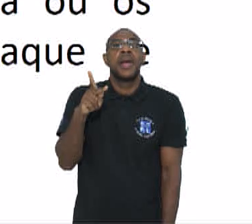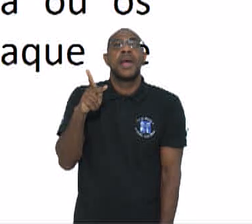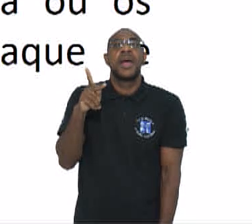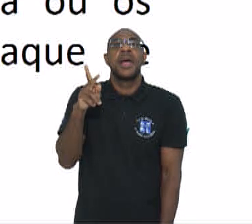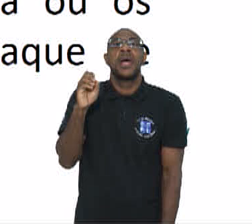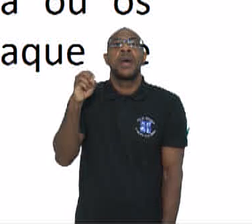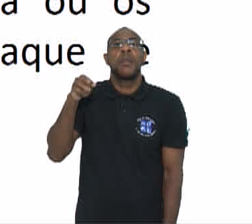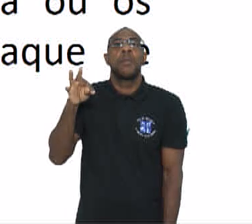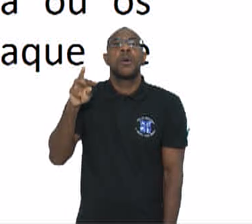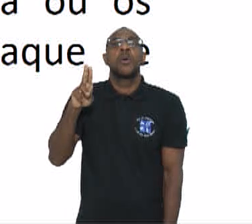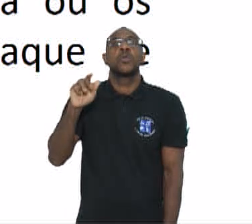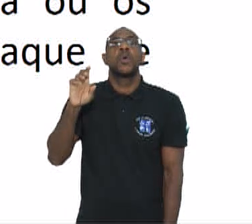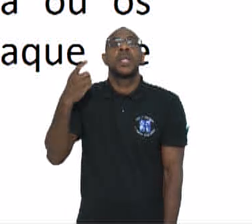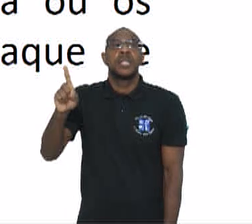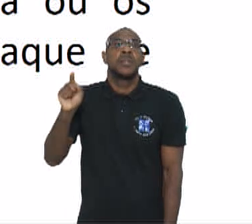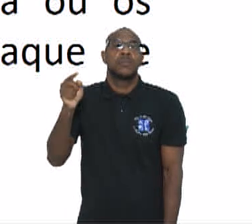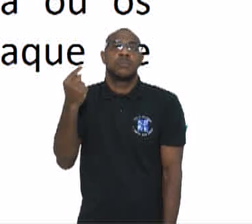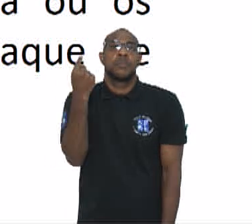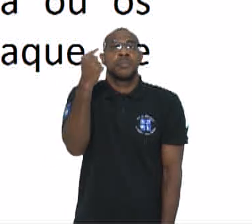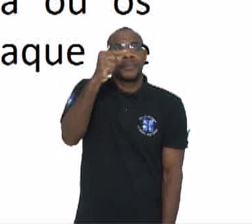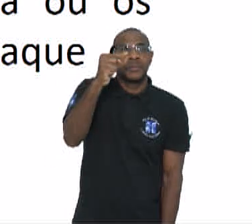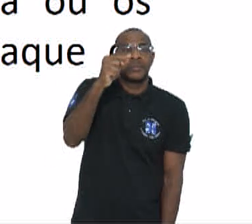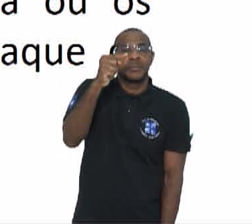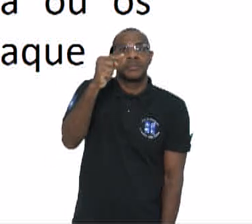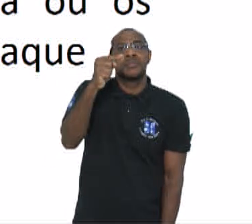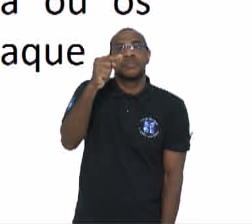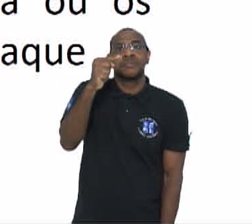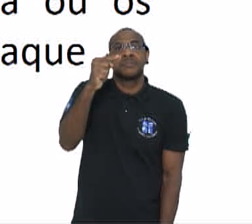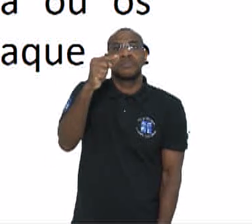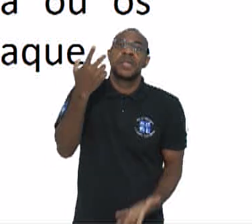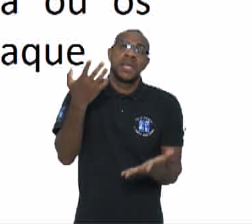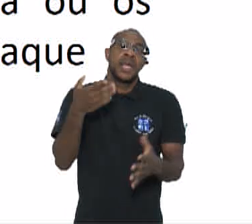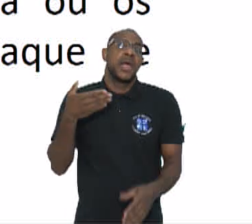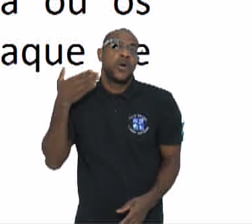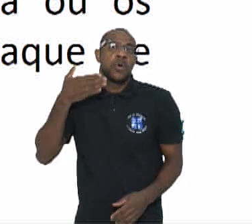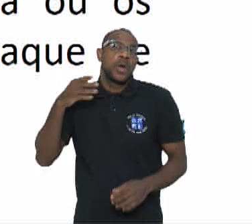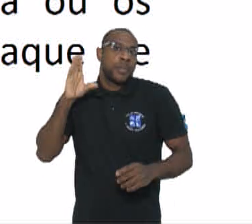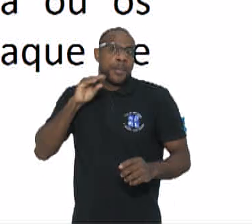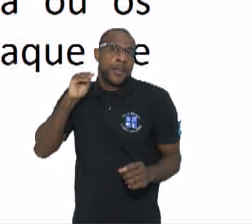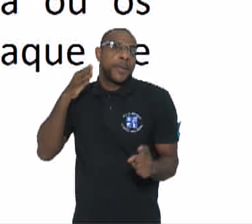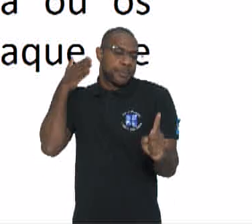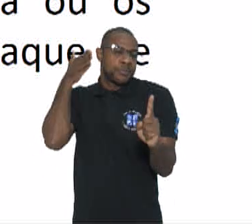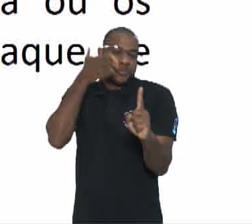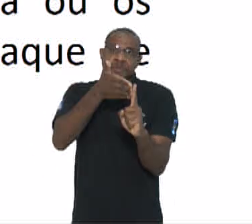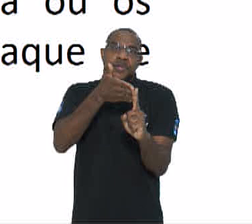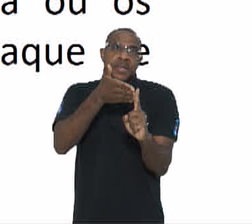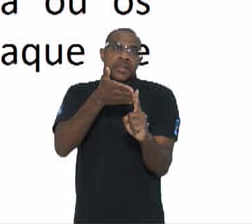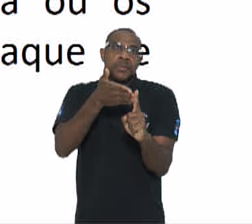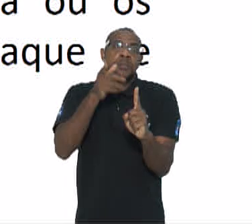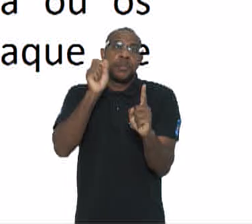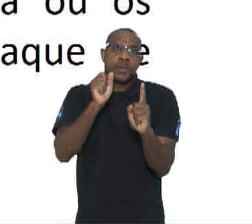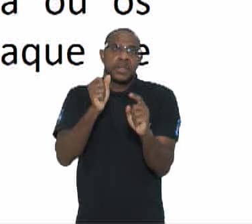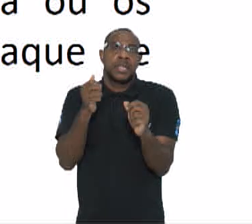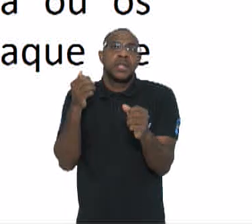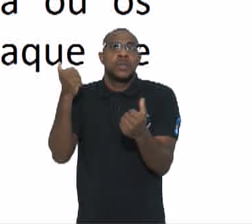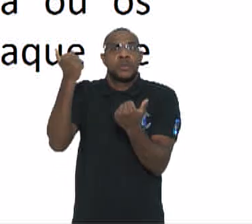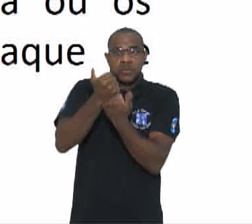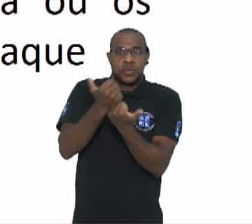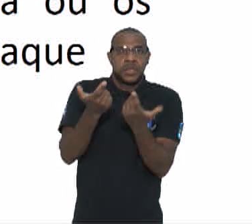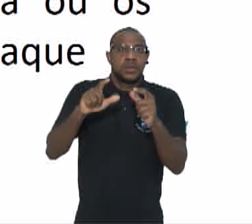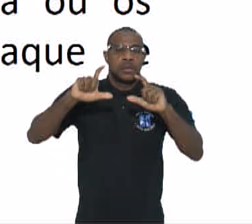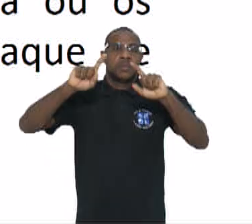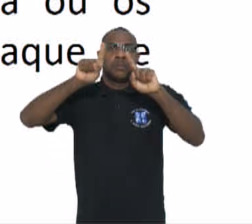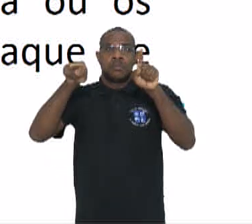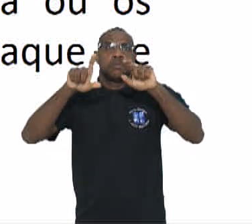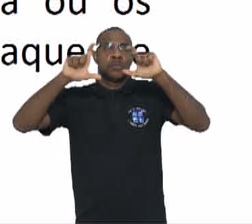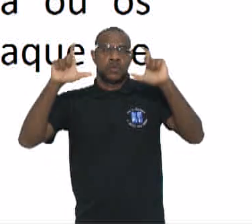majoritariamente, né, no início das falas do discurso direto, pode ser usado para substituir a vírgula ou parênteses em